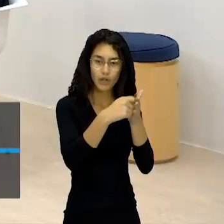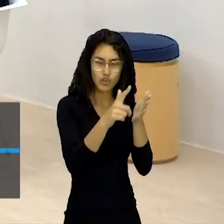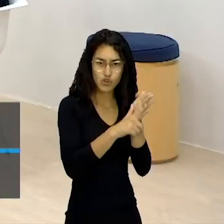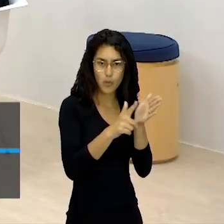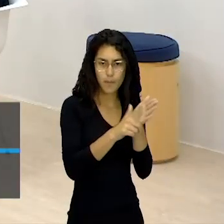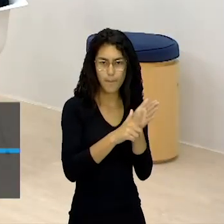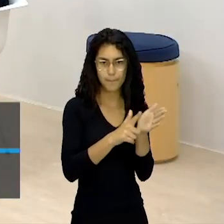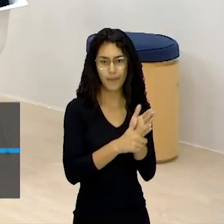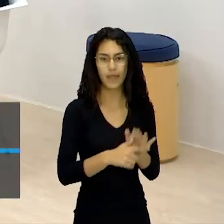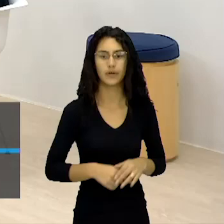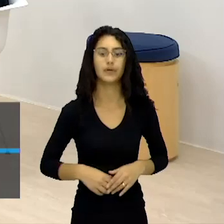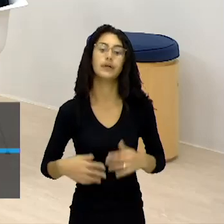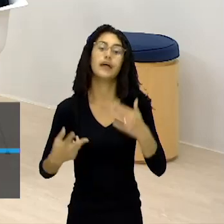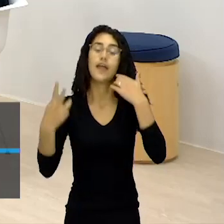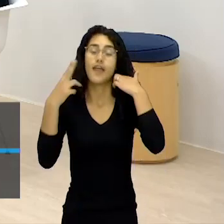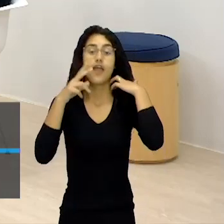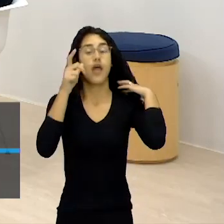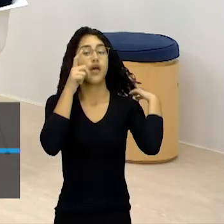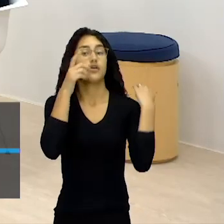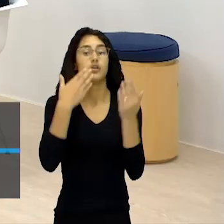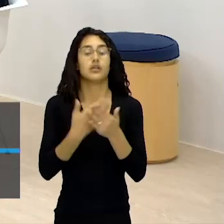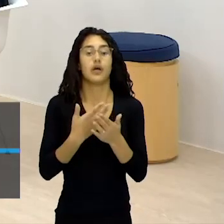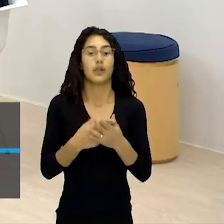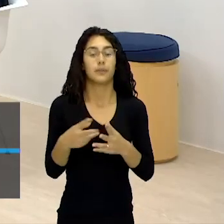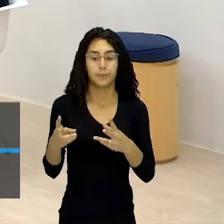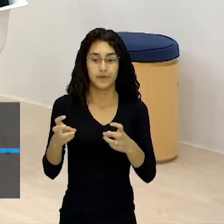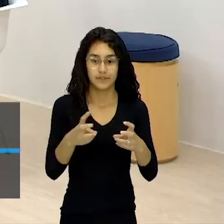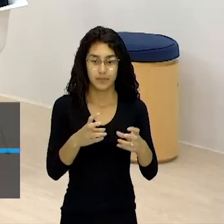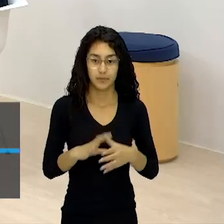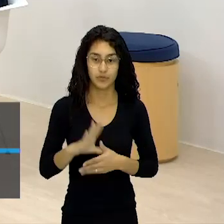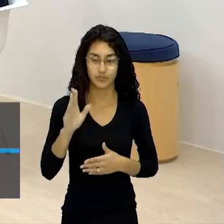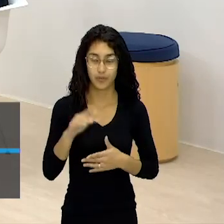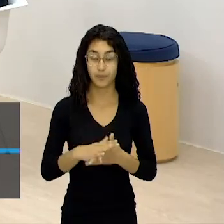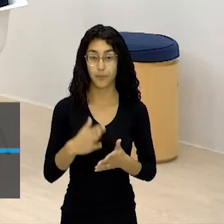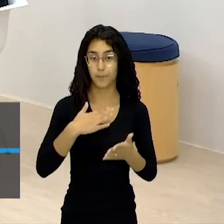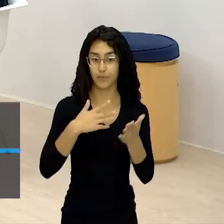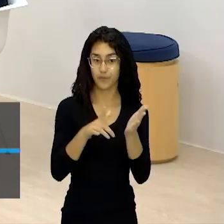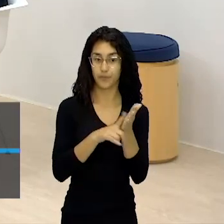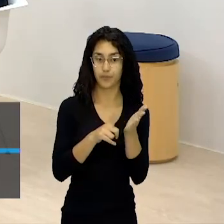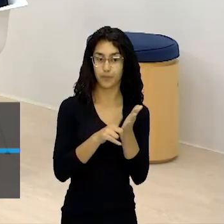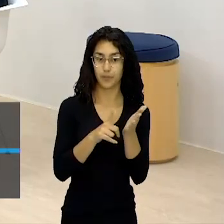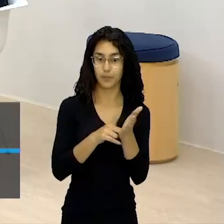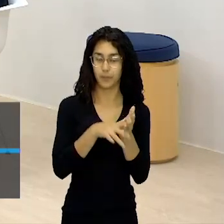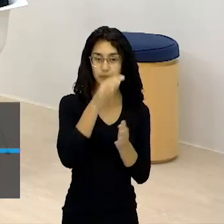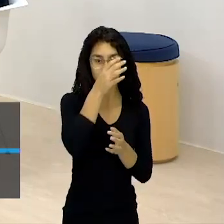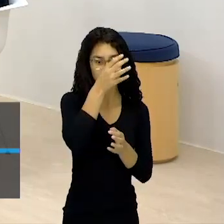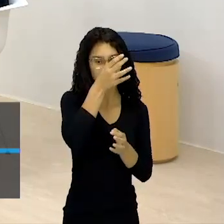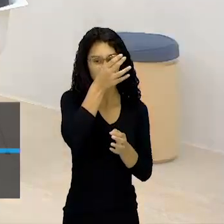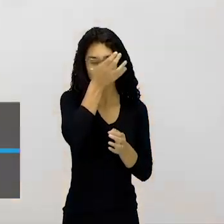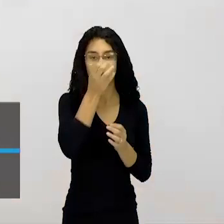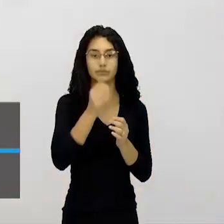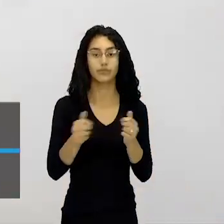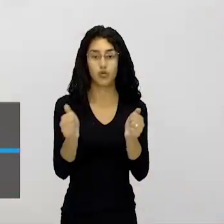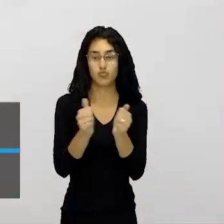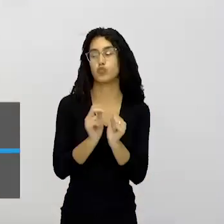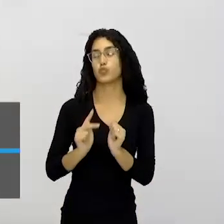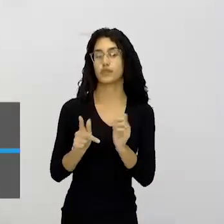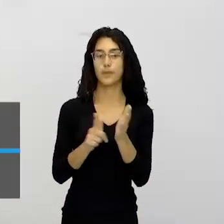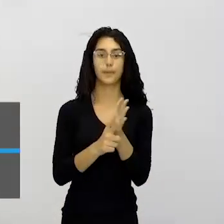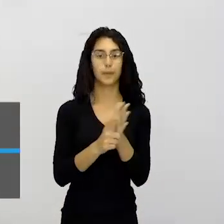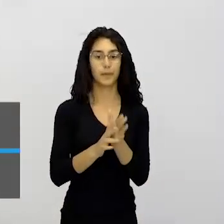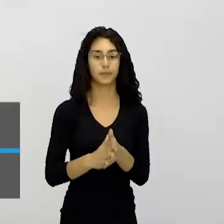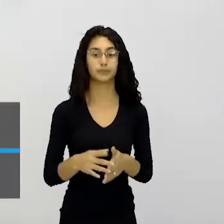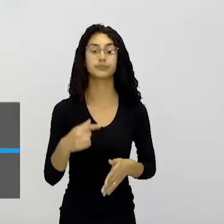papel, né, quem assiste às aulas já perceberam que eu e os papéis você não andamos juntos.